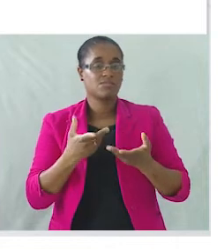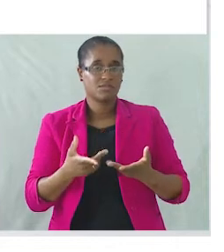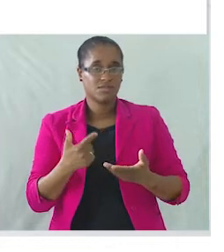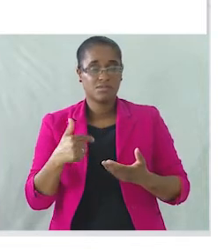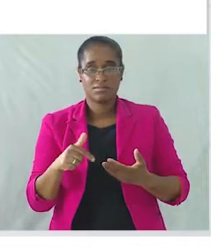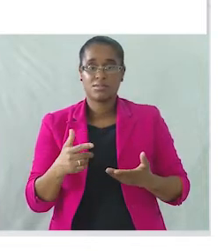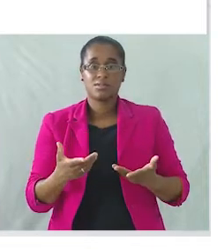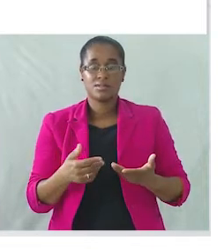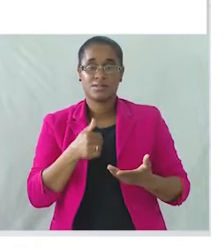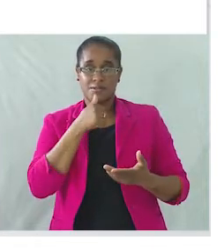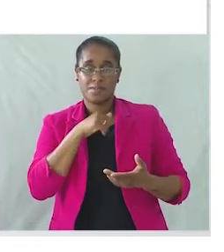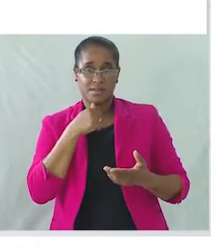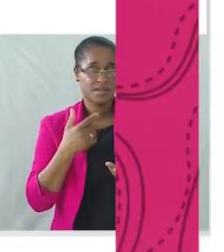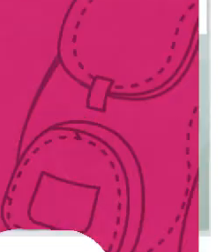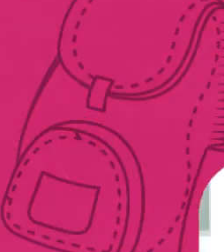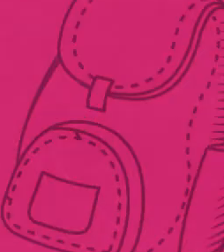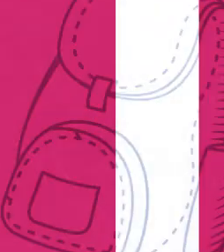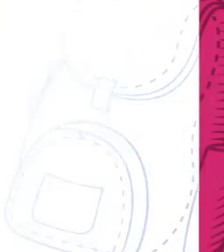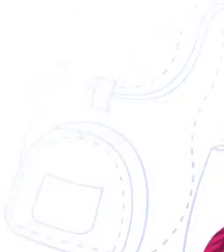de impaciência, não é?